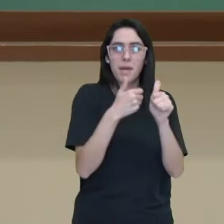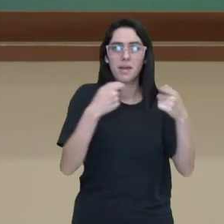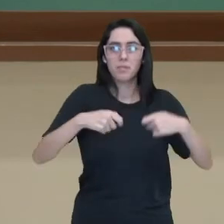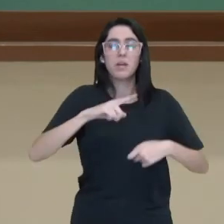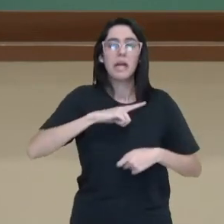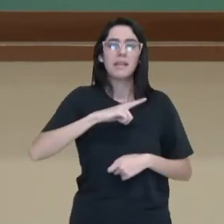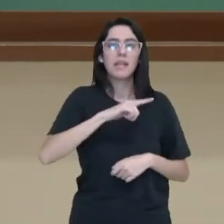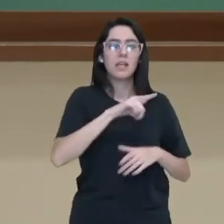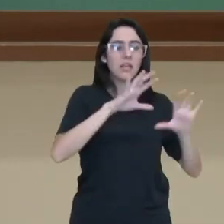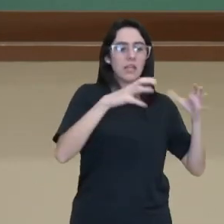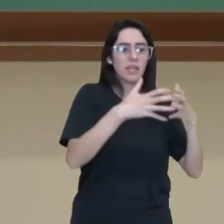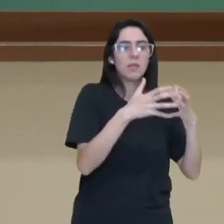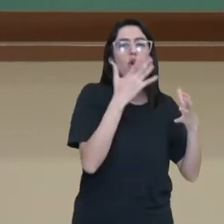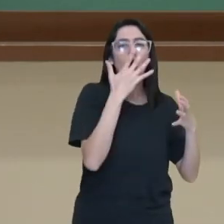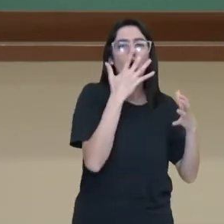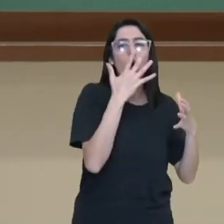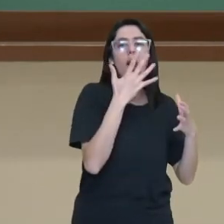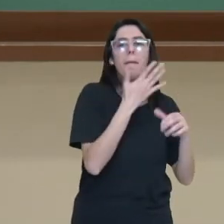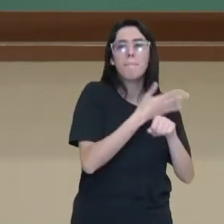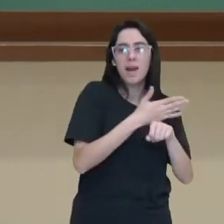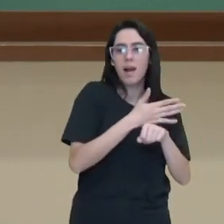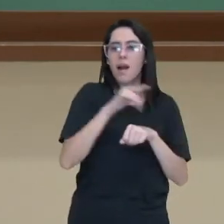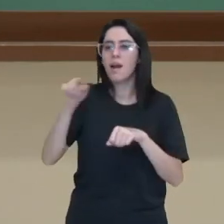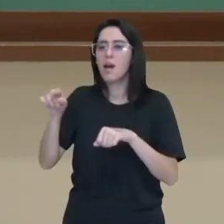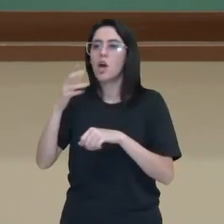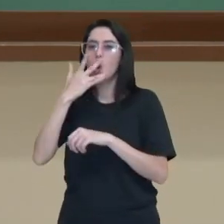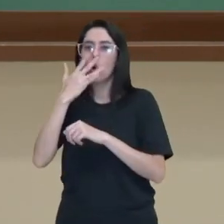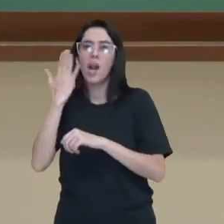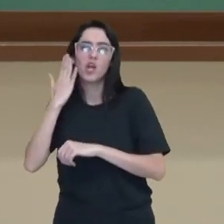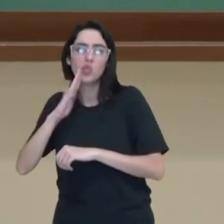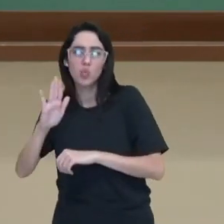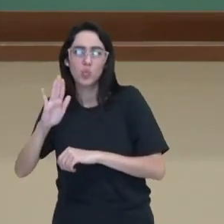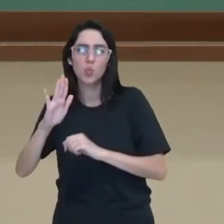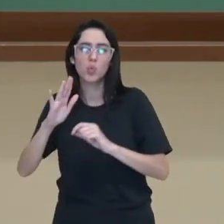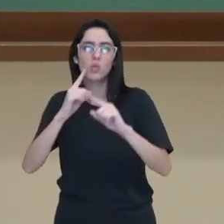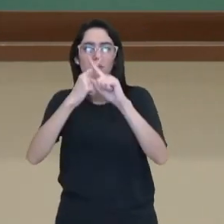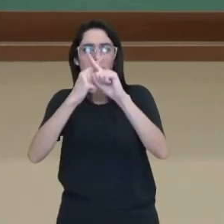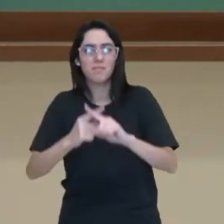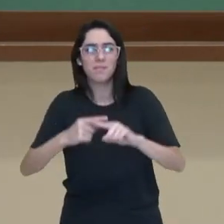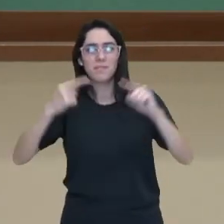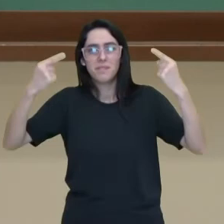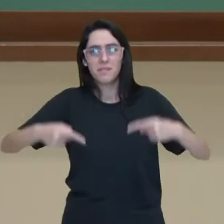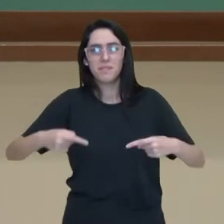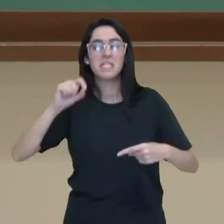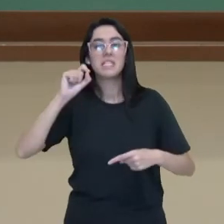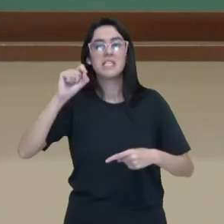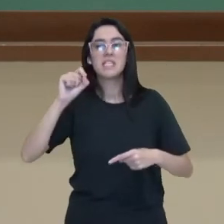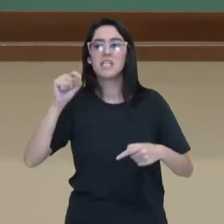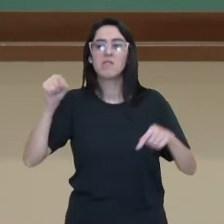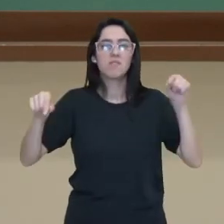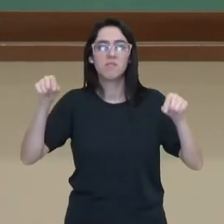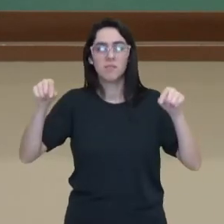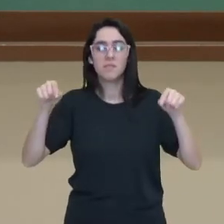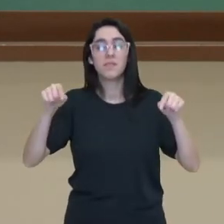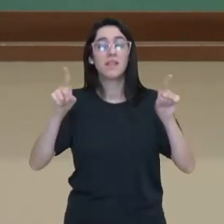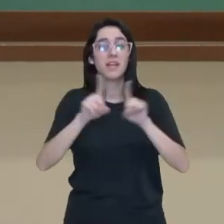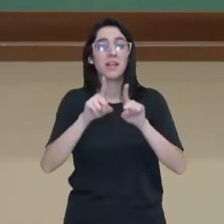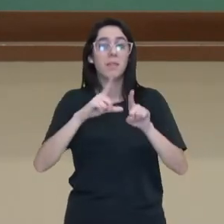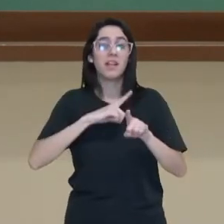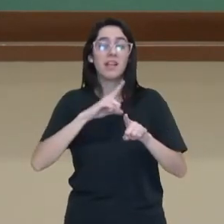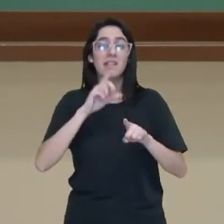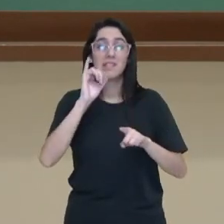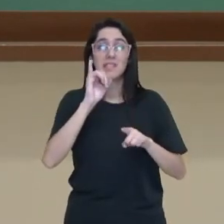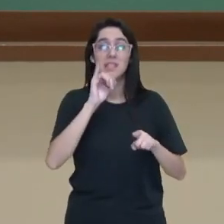cor branca, a outra equipe joga com as de cor azul, né? Para identificar o que cada um jogou, e aquela que ficar